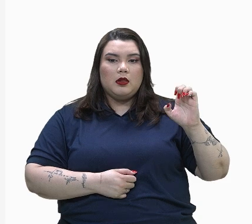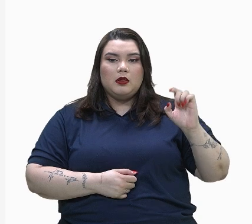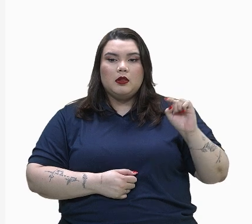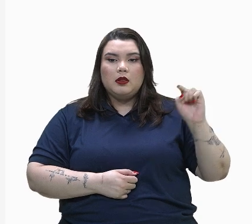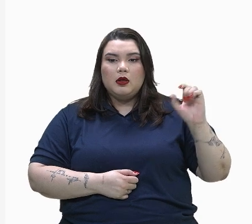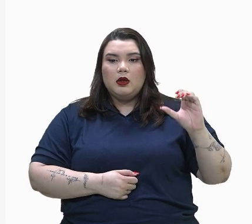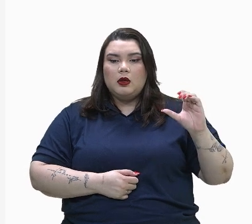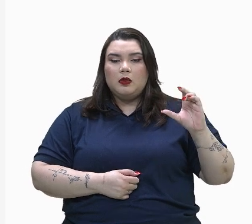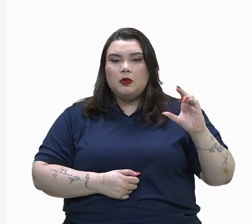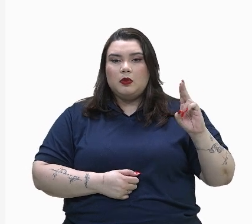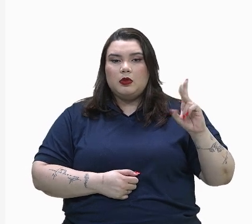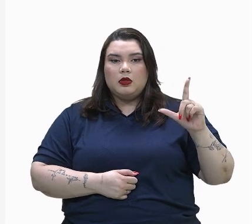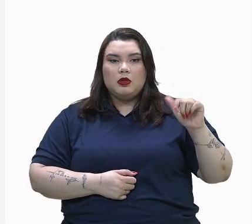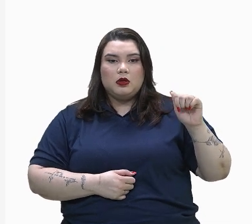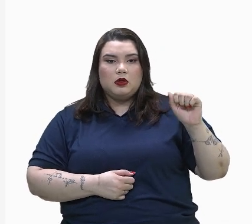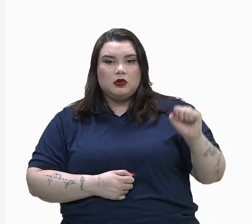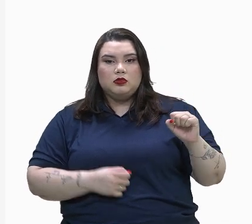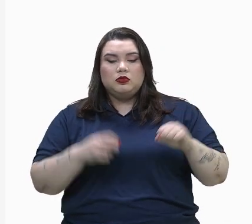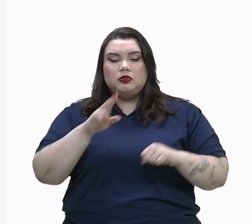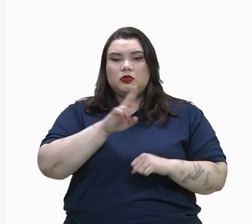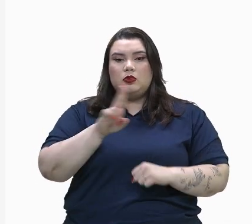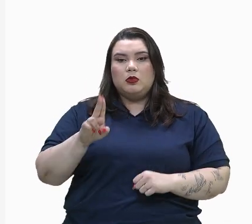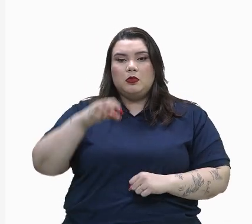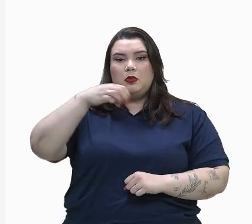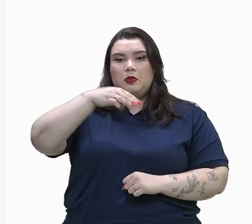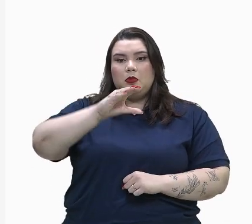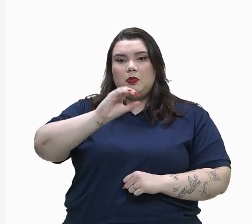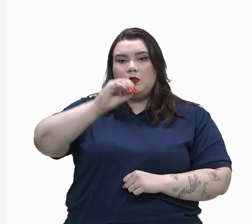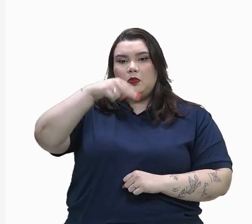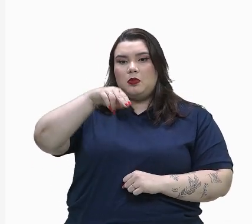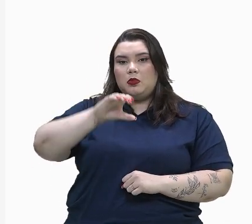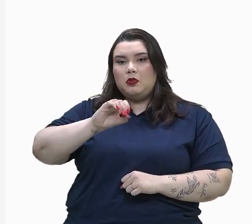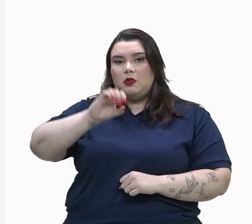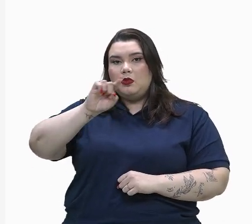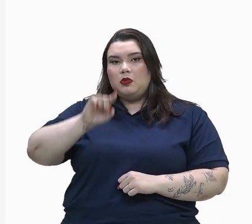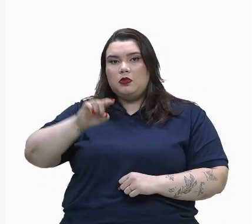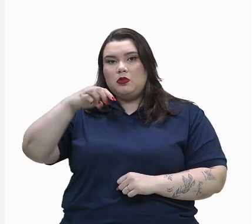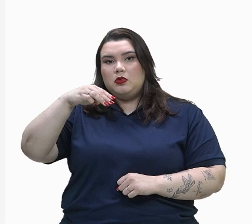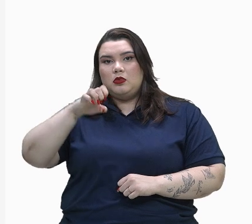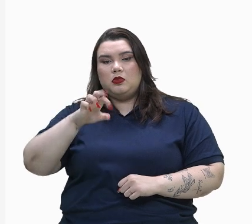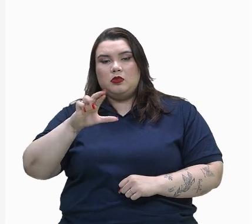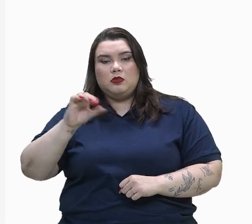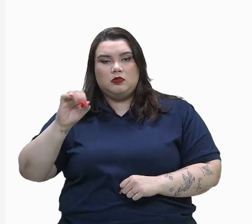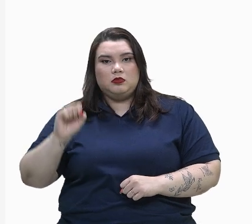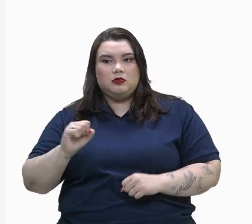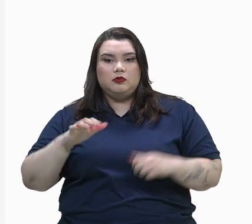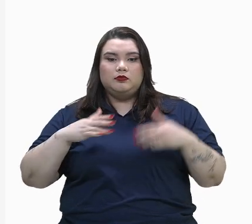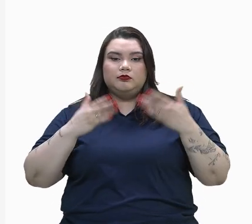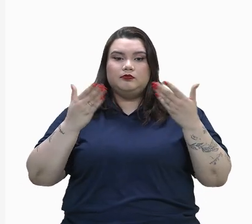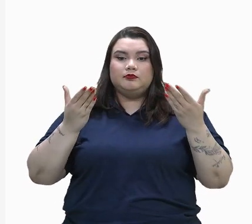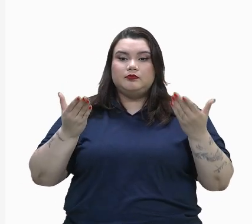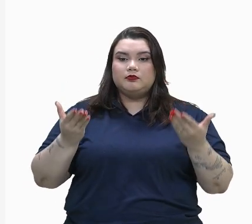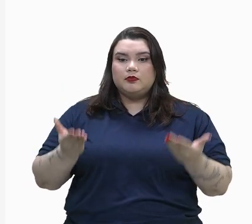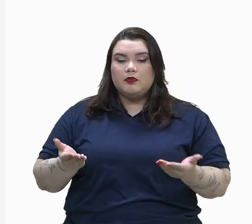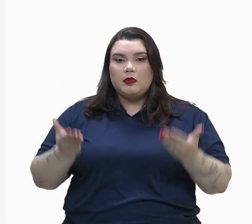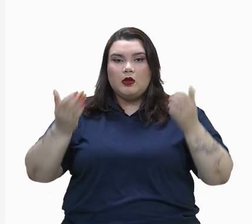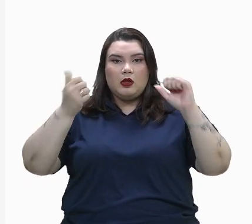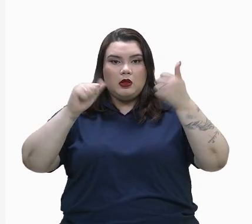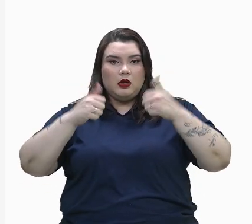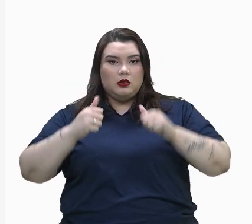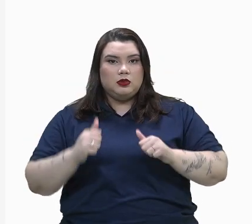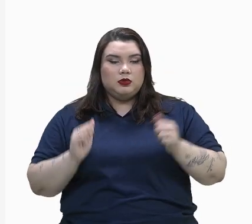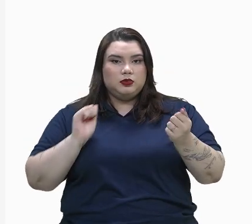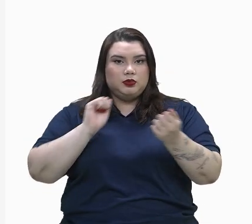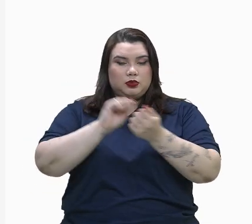unidades repetitivas chamadas de monômeros. E aí, gente, eu quero fazer uma analogia